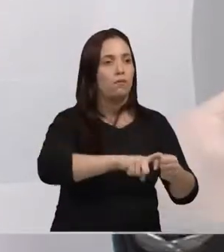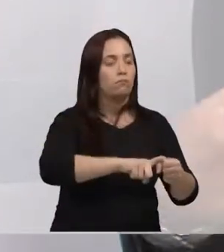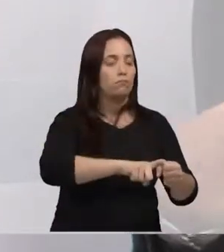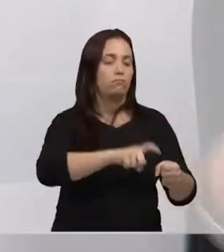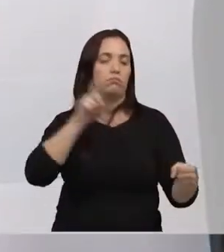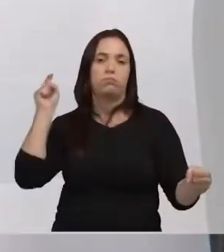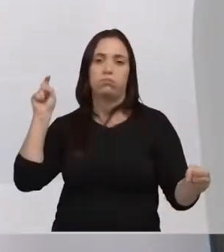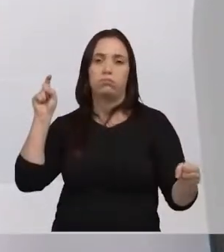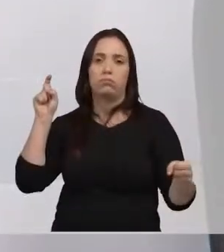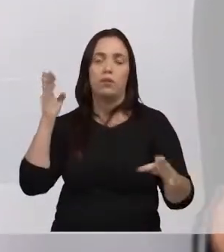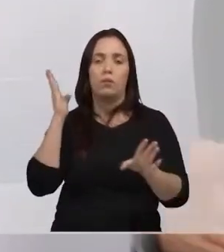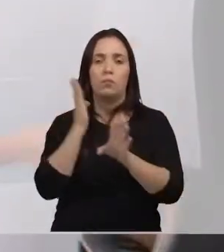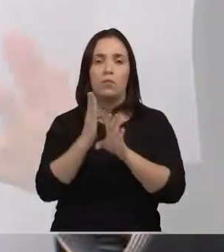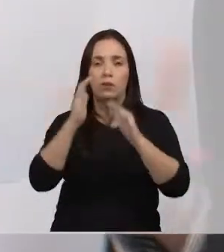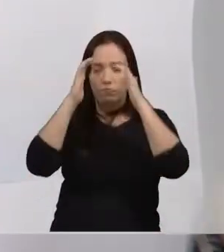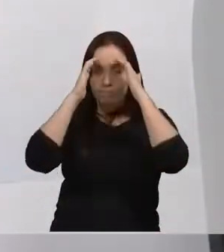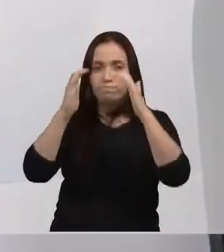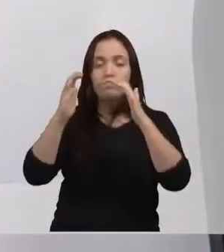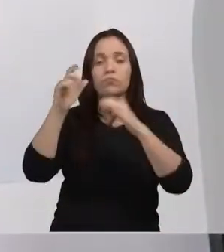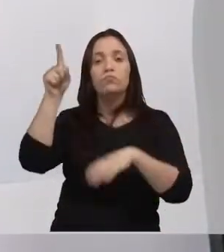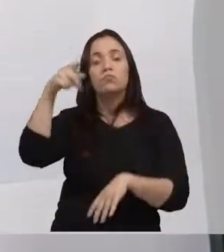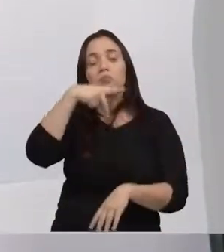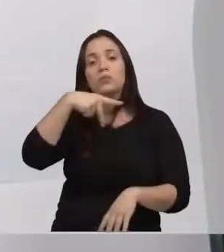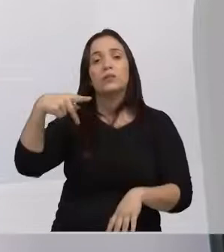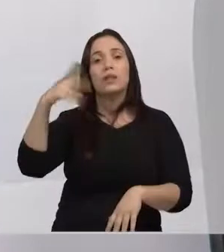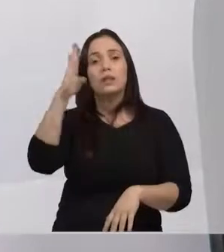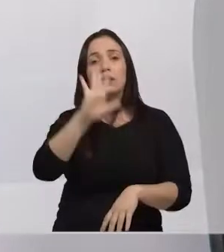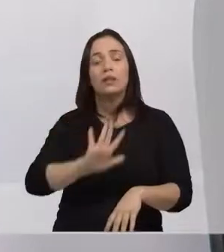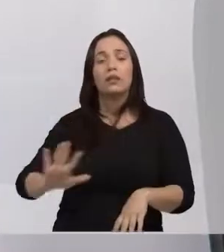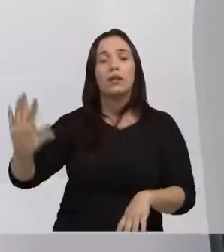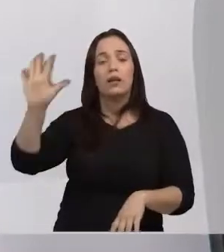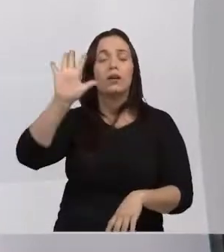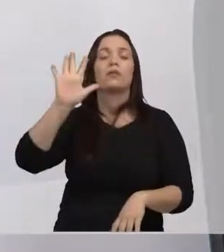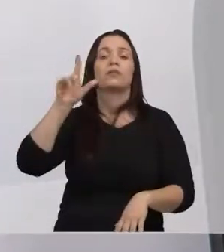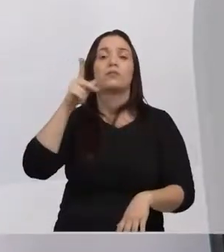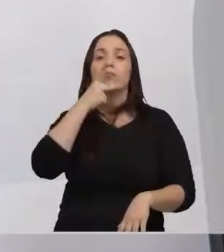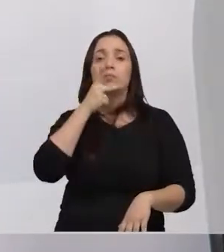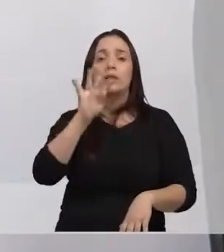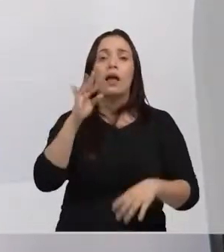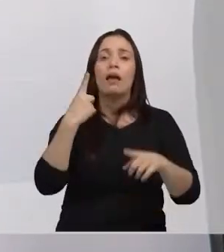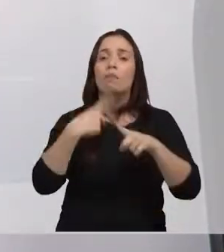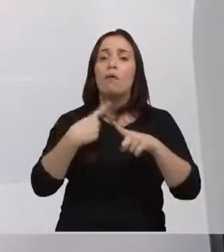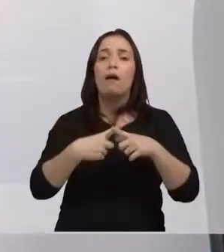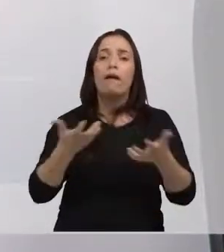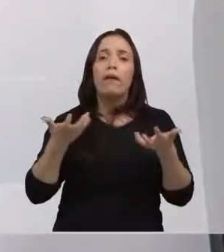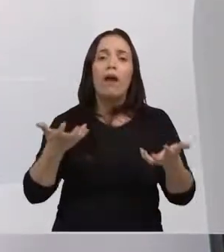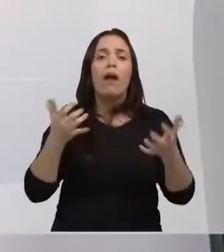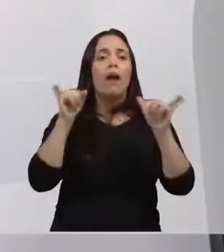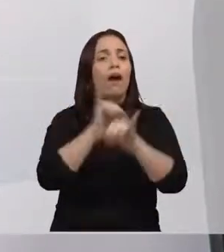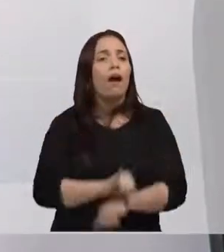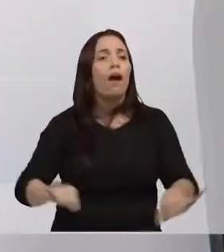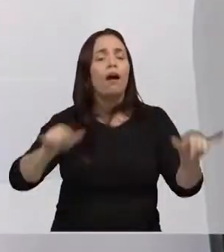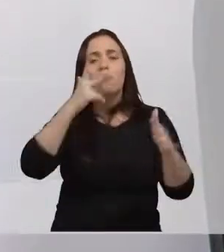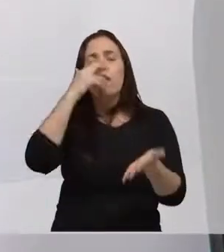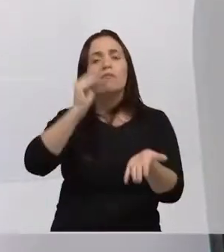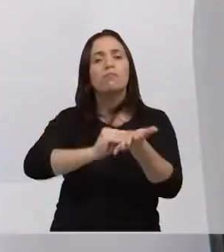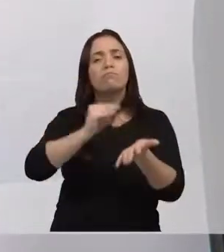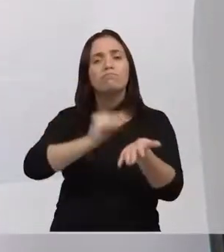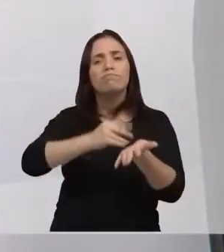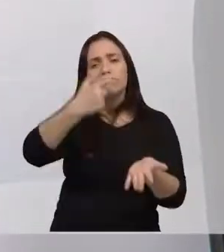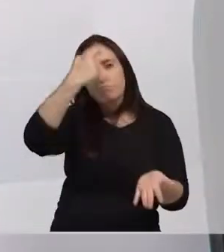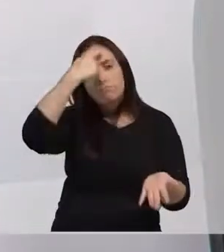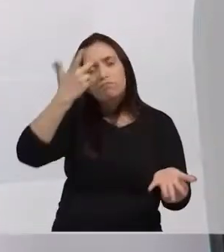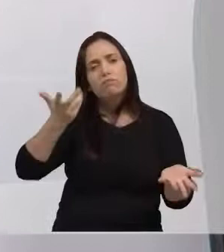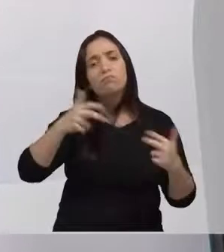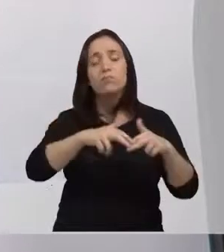da cúpula nacional, que quer manter uma retórica sem sentido, né, Carlos Frederico? Que literalmente